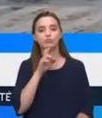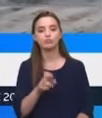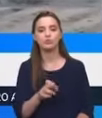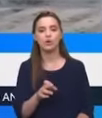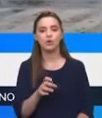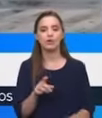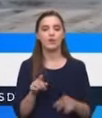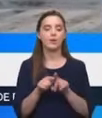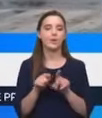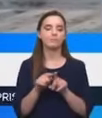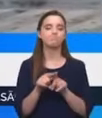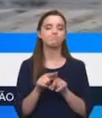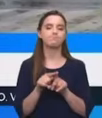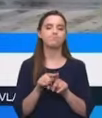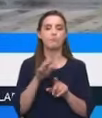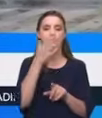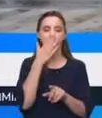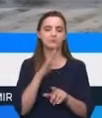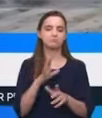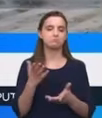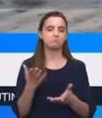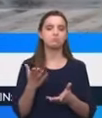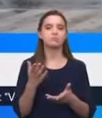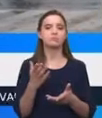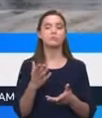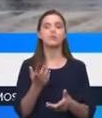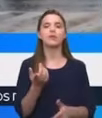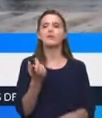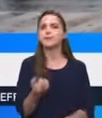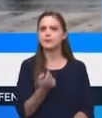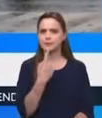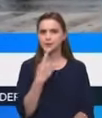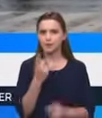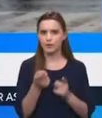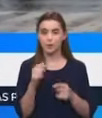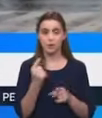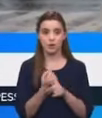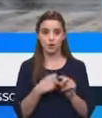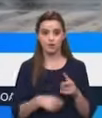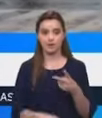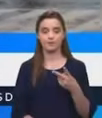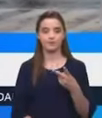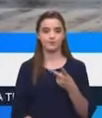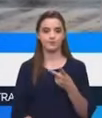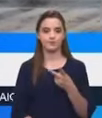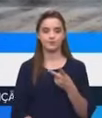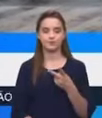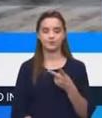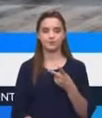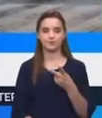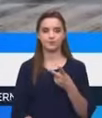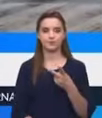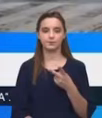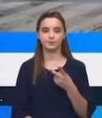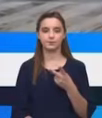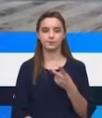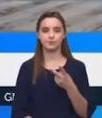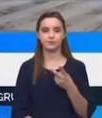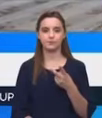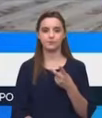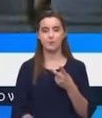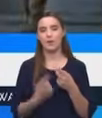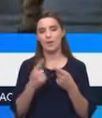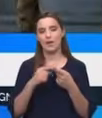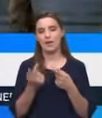de afronta. Portanto, ainda nos falta perceber duas coisas. Uma é uma verdade lá para ali,